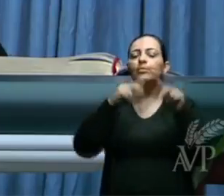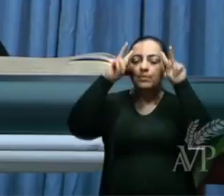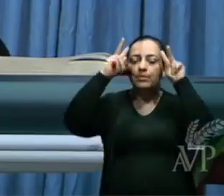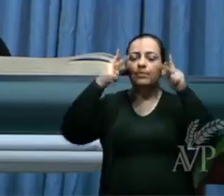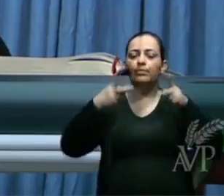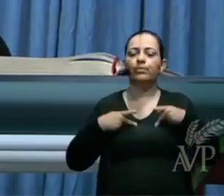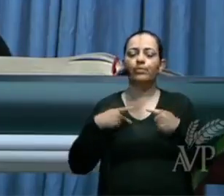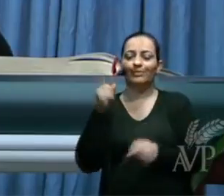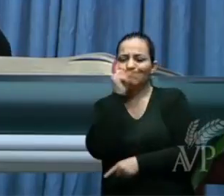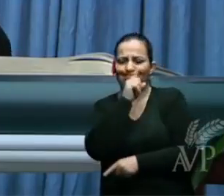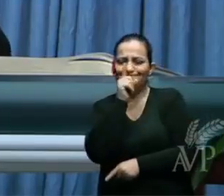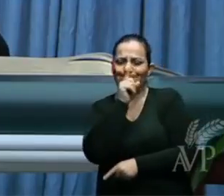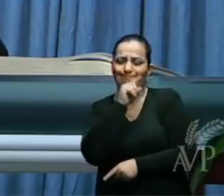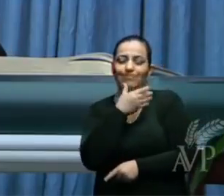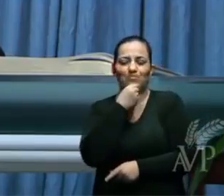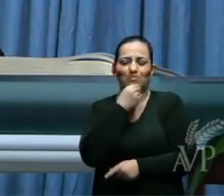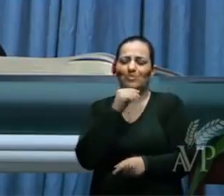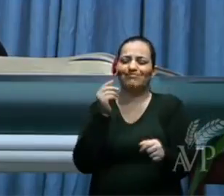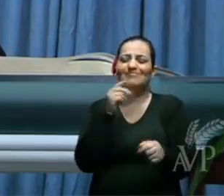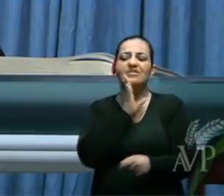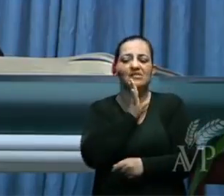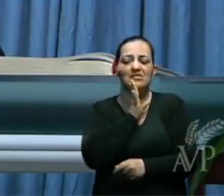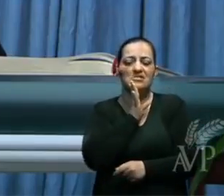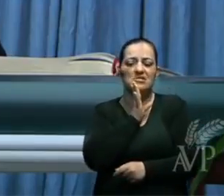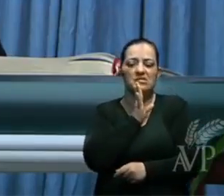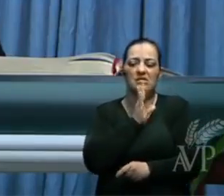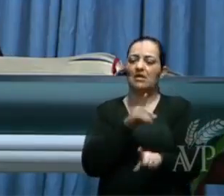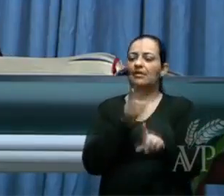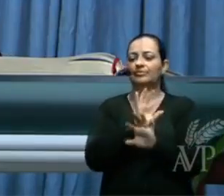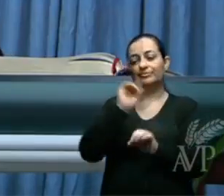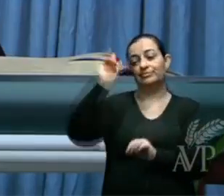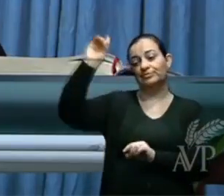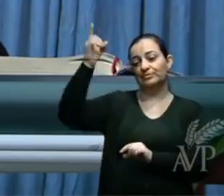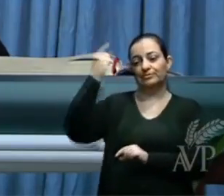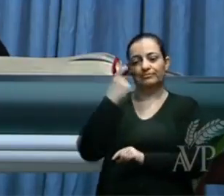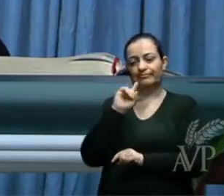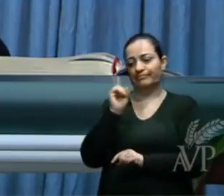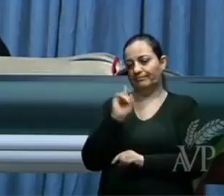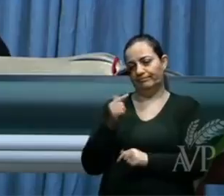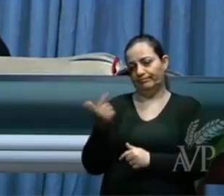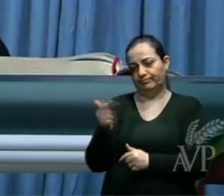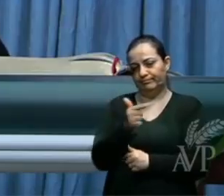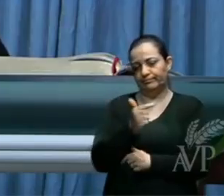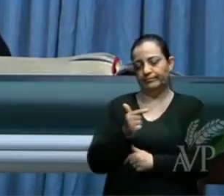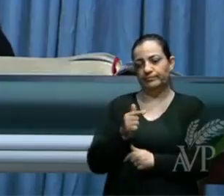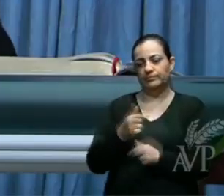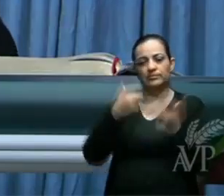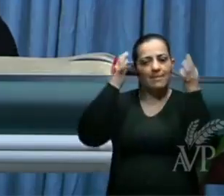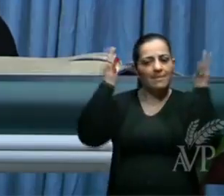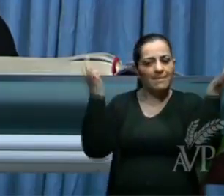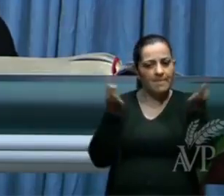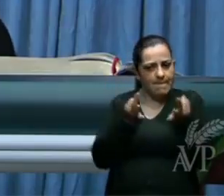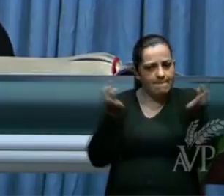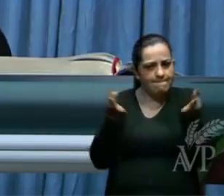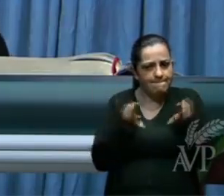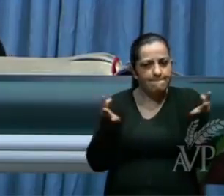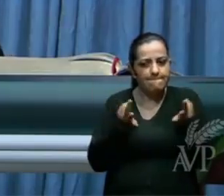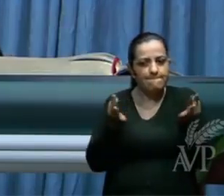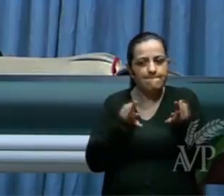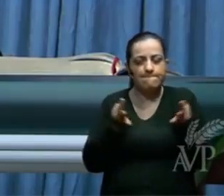falhas mas deus não são sobrenaturais e o homem não pode